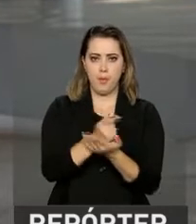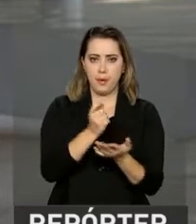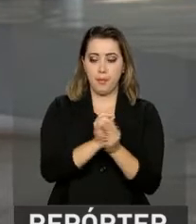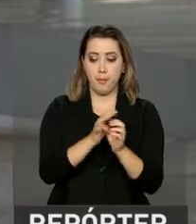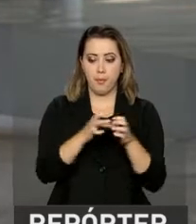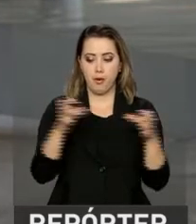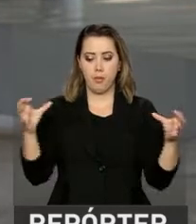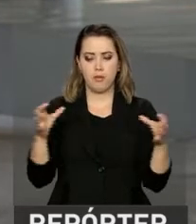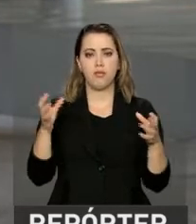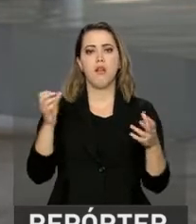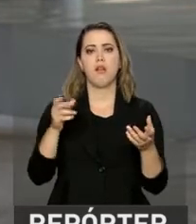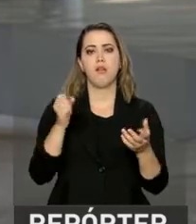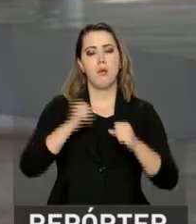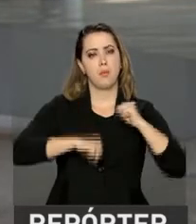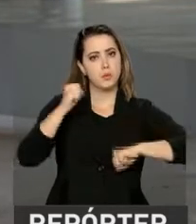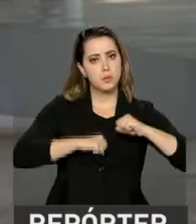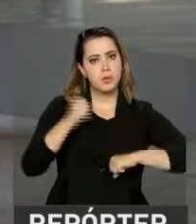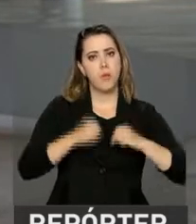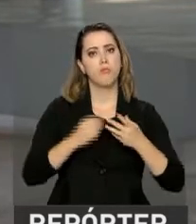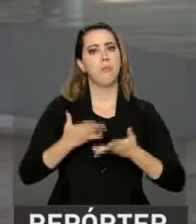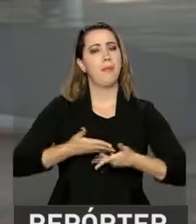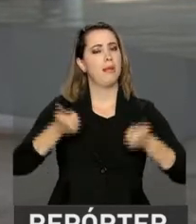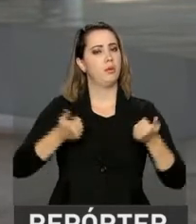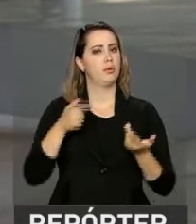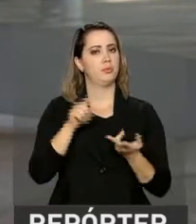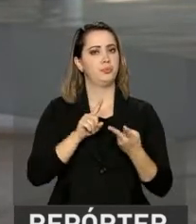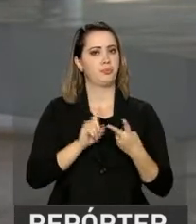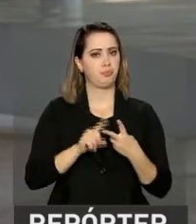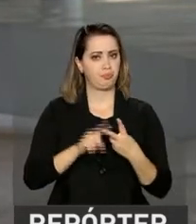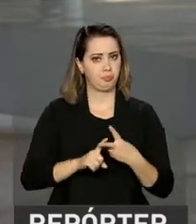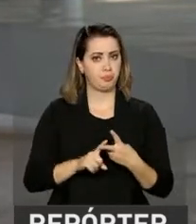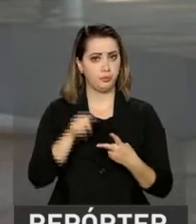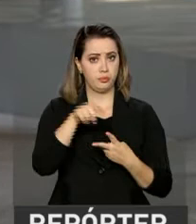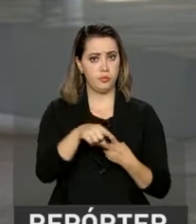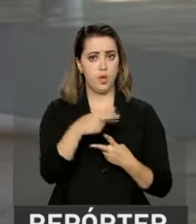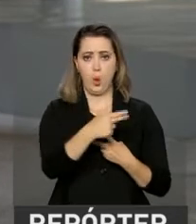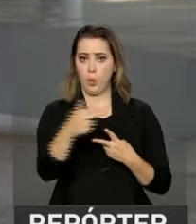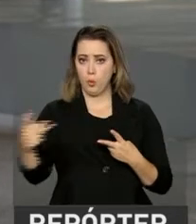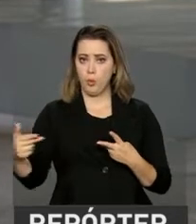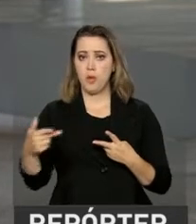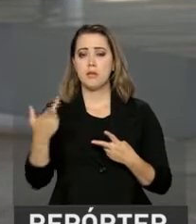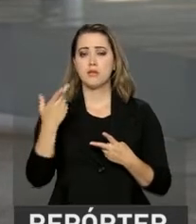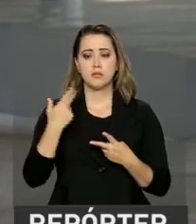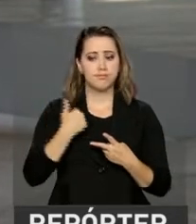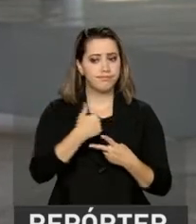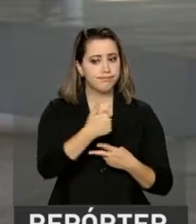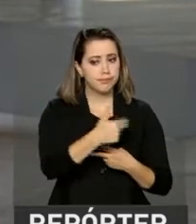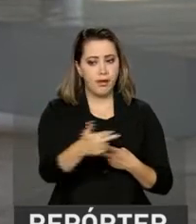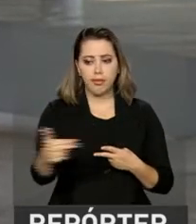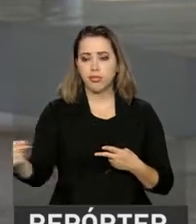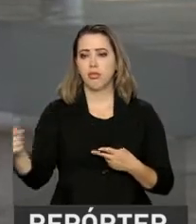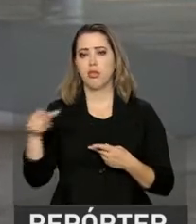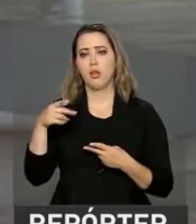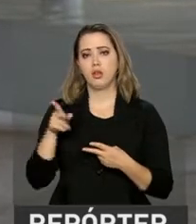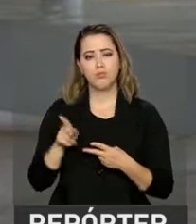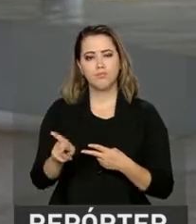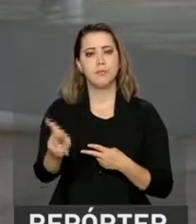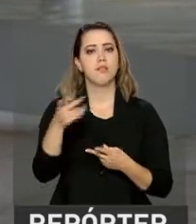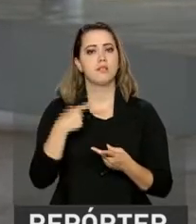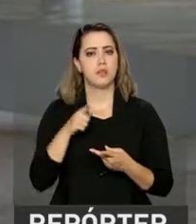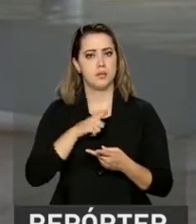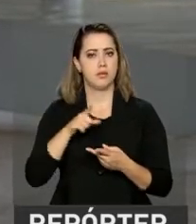produção bens duráveis como por exemplo o setor de automóveis e bem semi e não duráveis